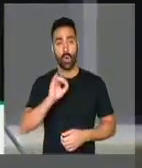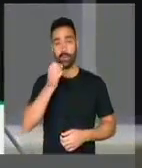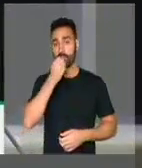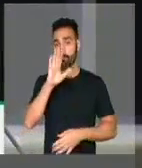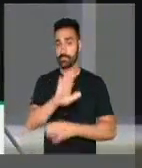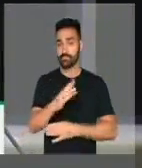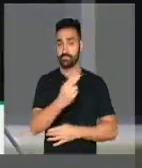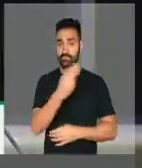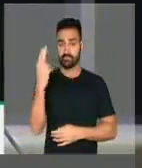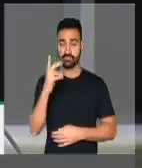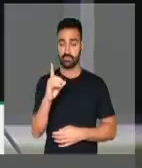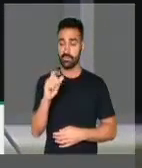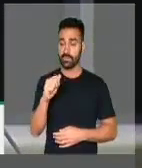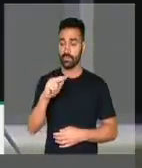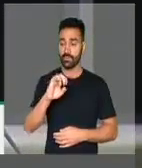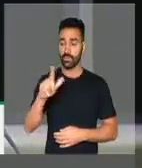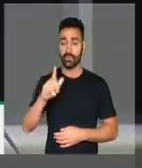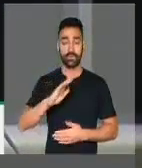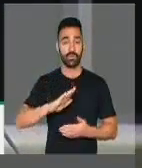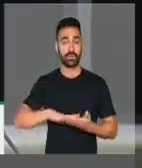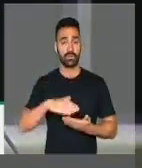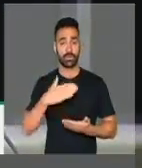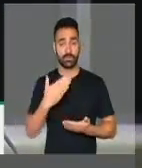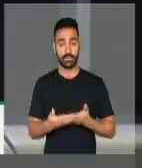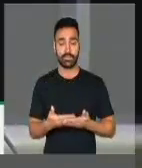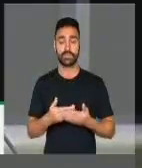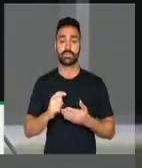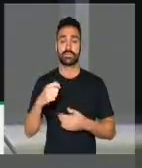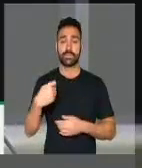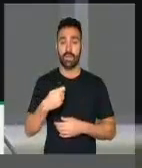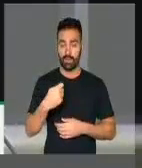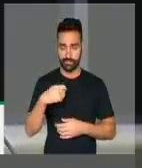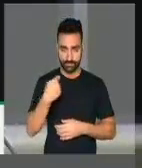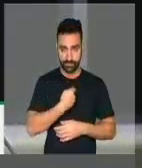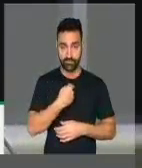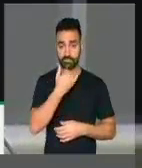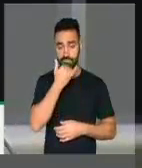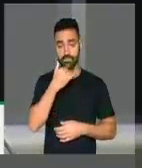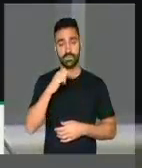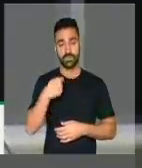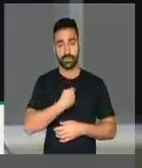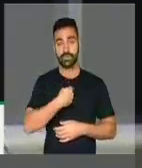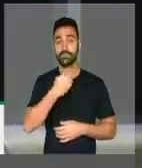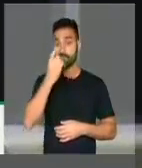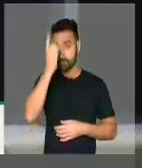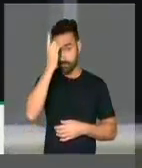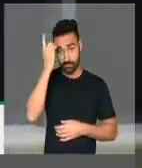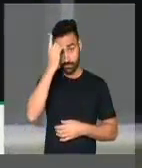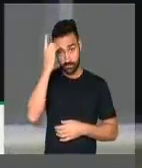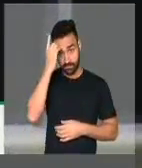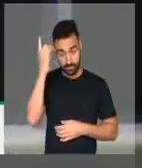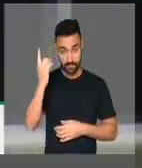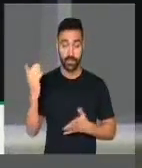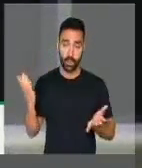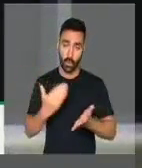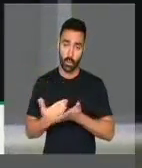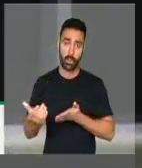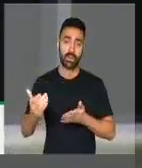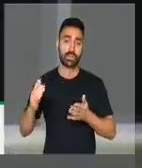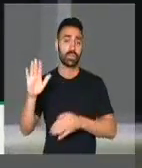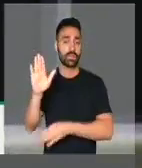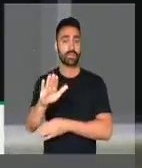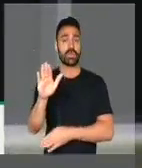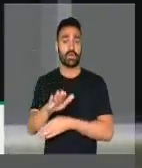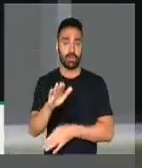muito poluentes, vinculadas à matriz da energia fóssil, do petróleo,